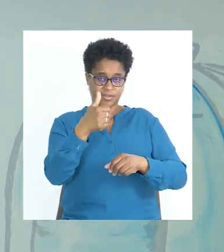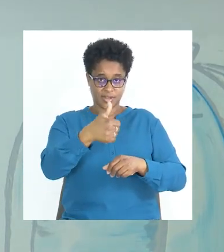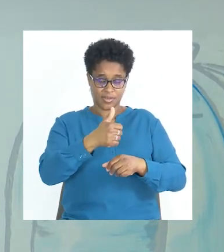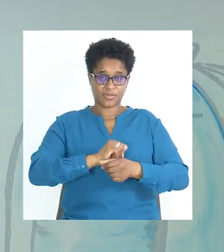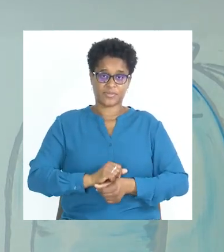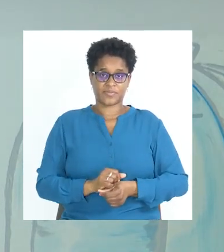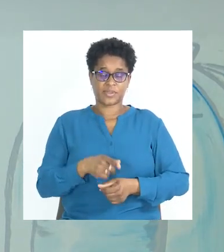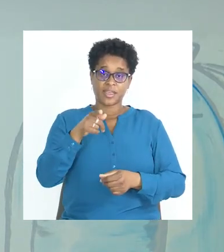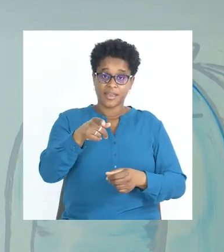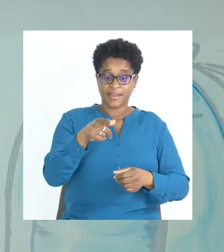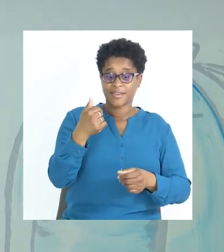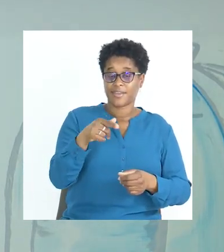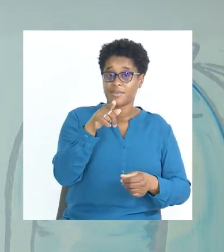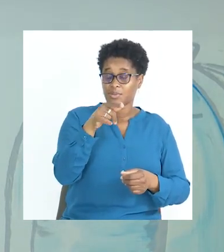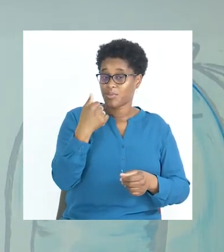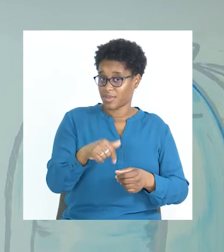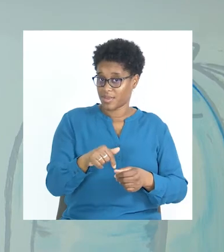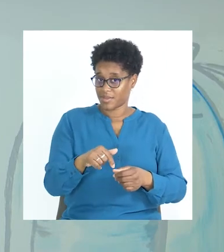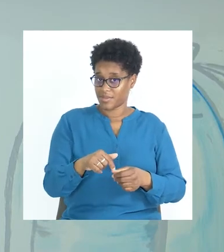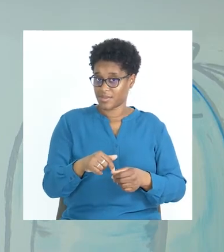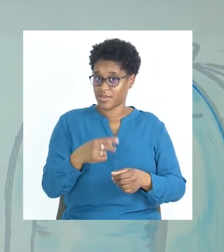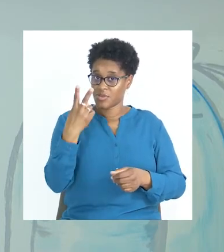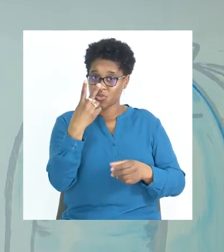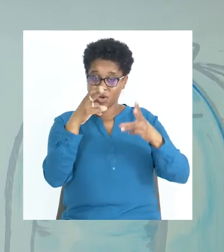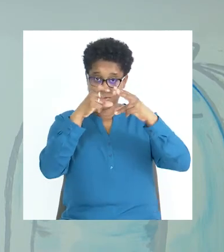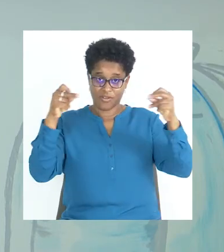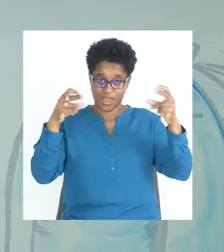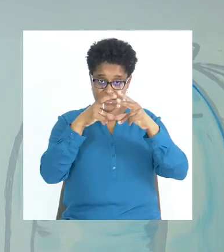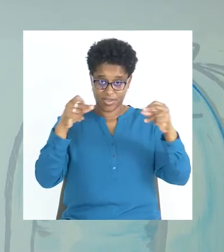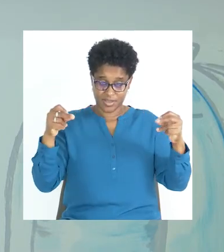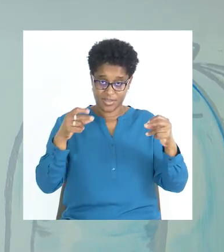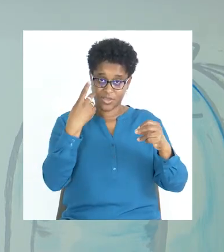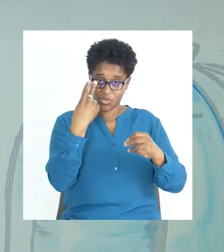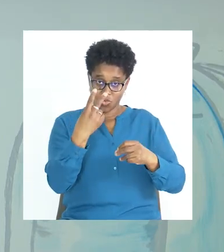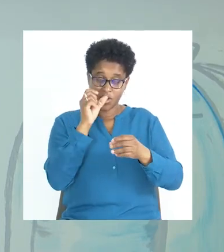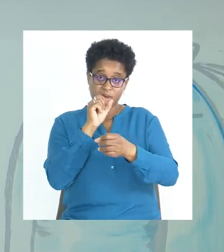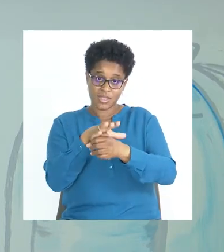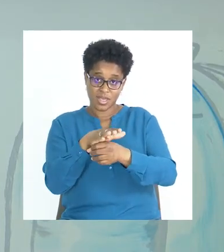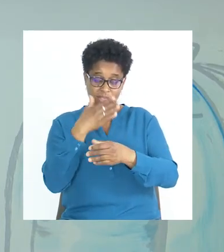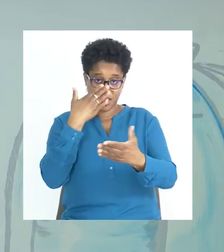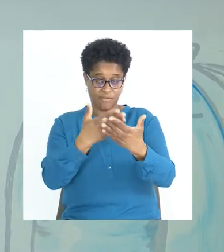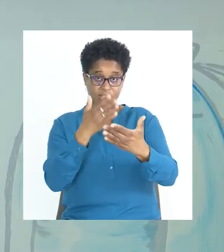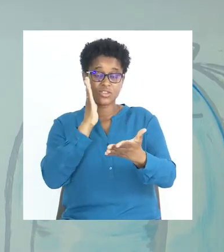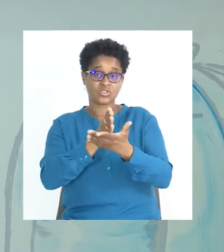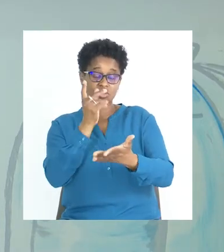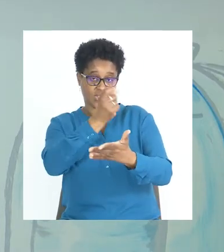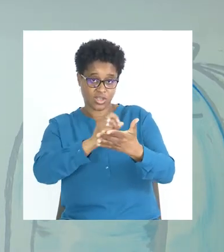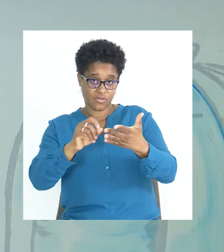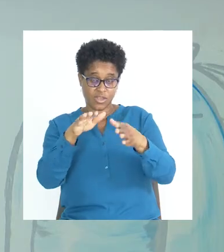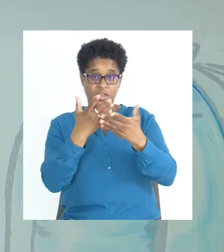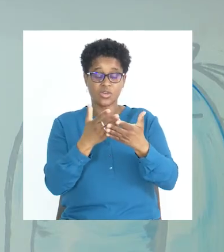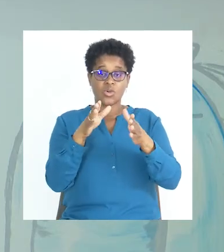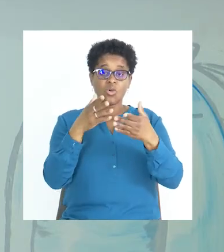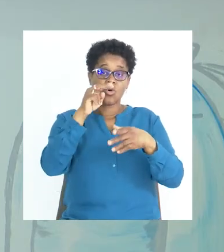espaço certo. Aqui tu tens duas frases, duas mensagens. À frente é só escrever